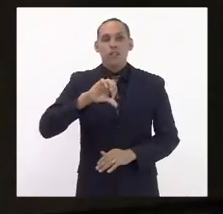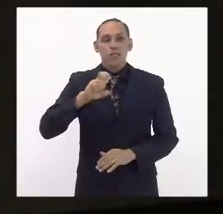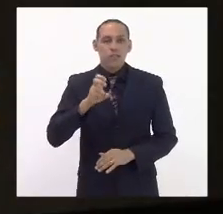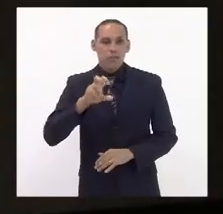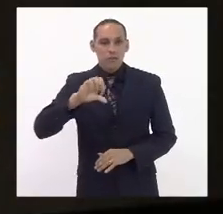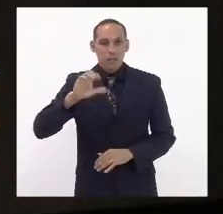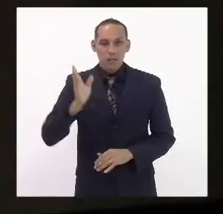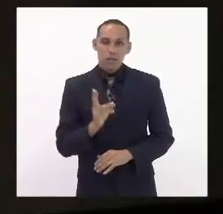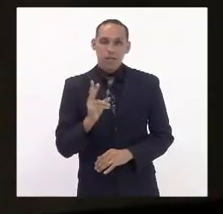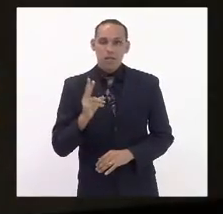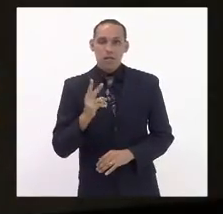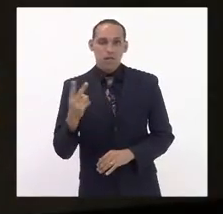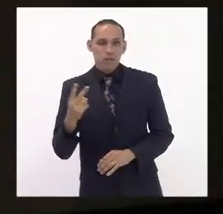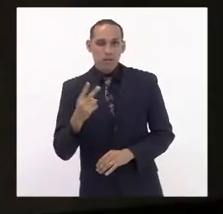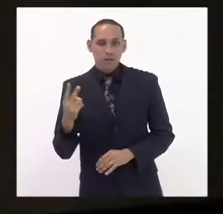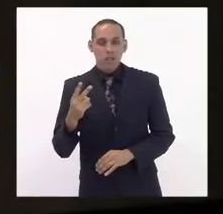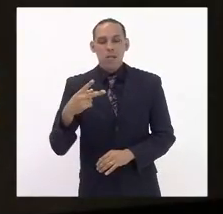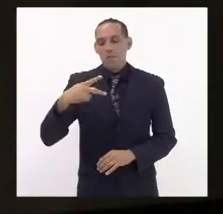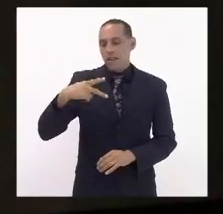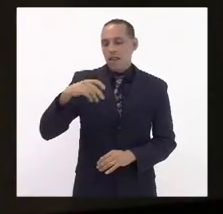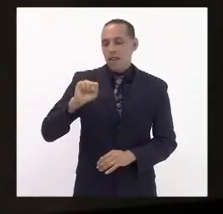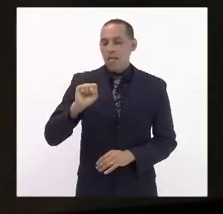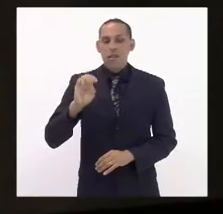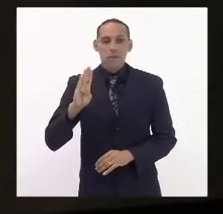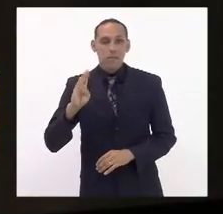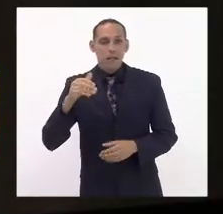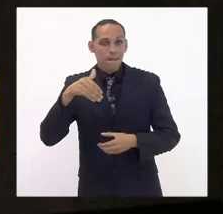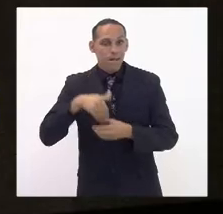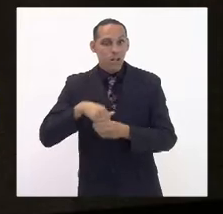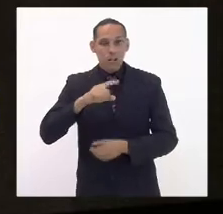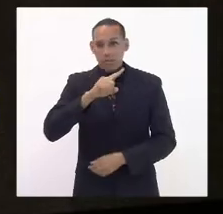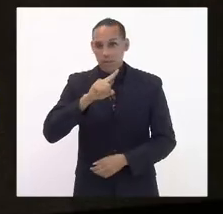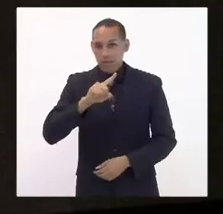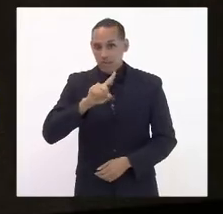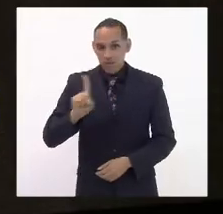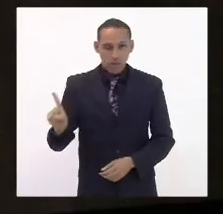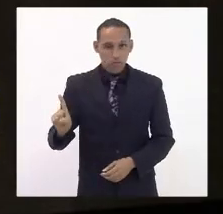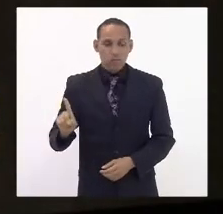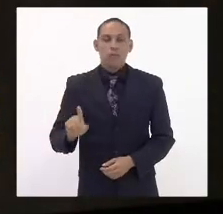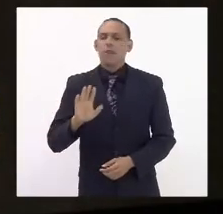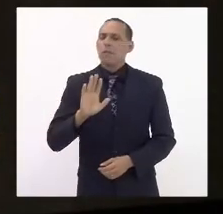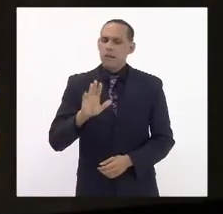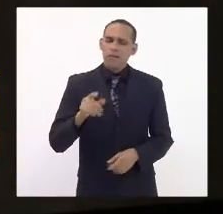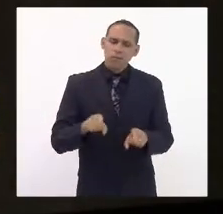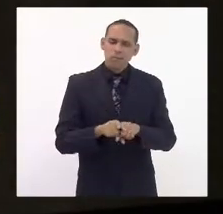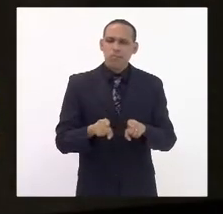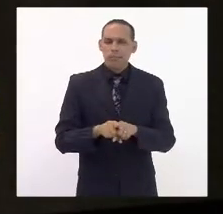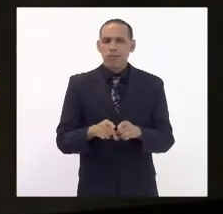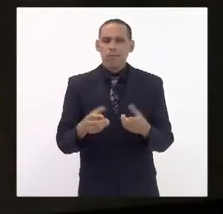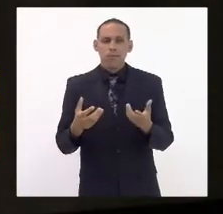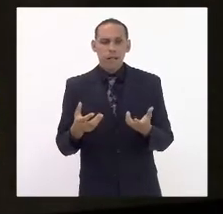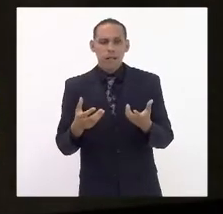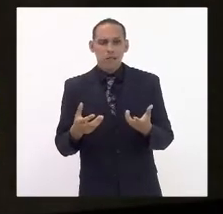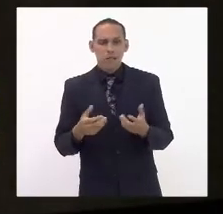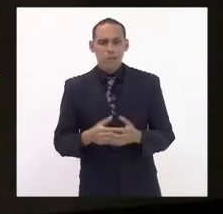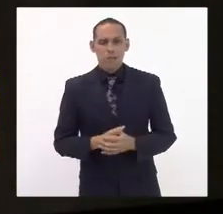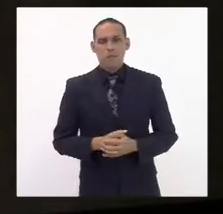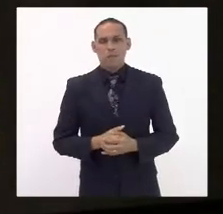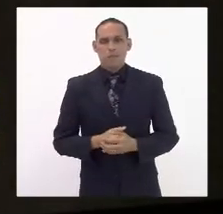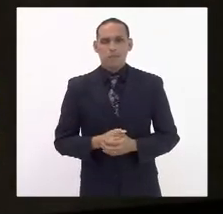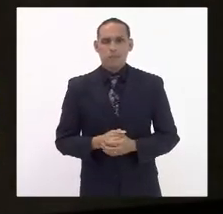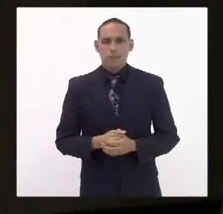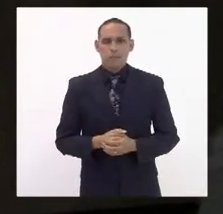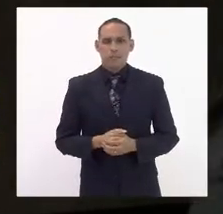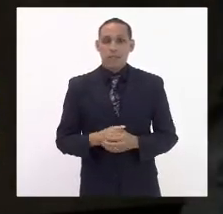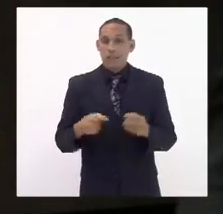959/2002, o PSB vota não. Mas eu também queria,